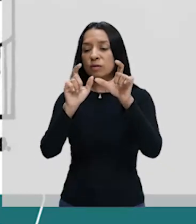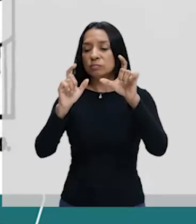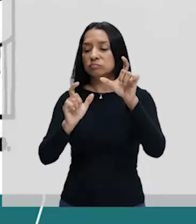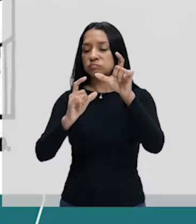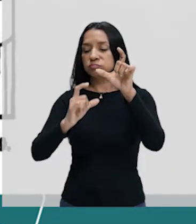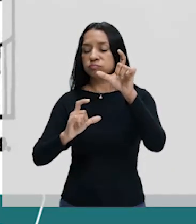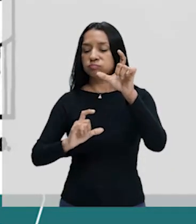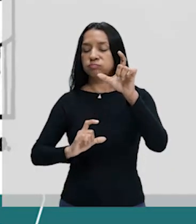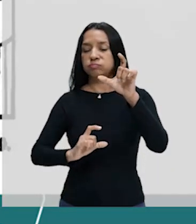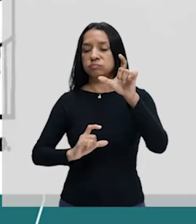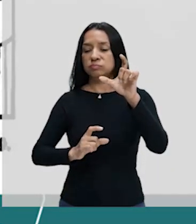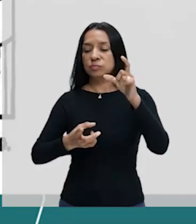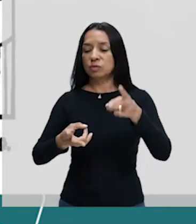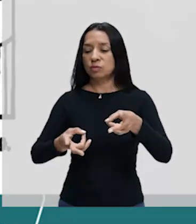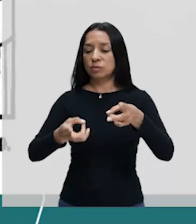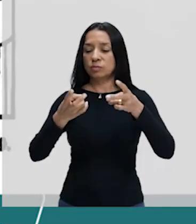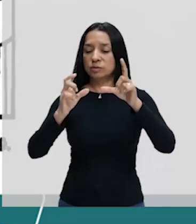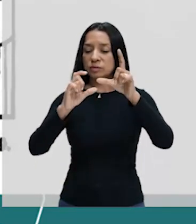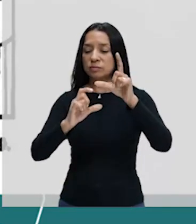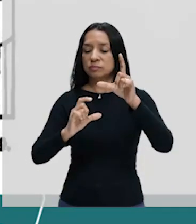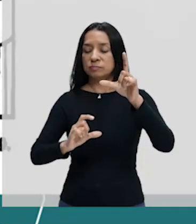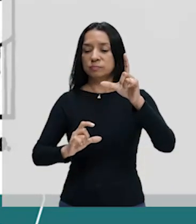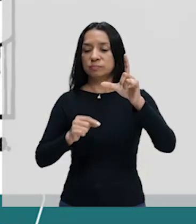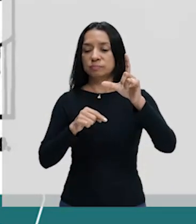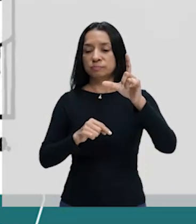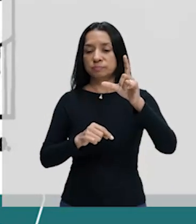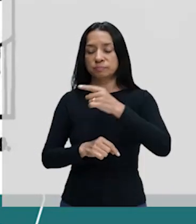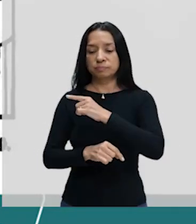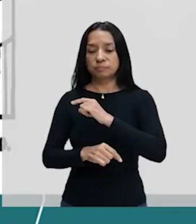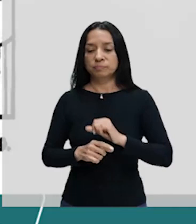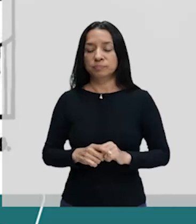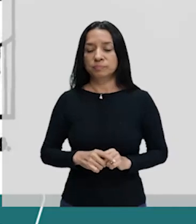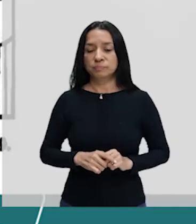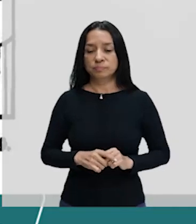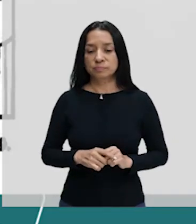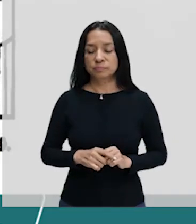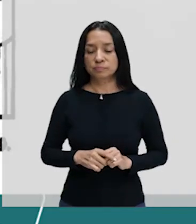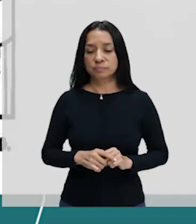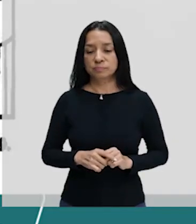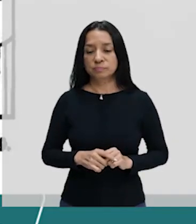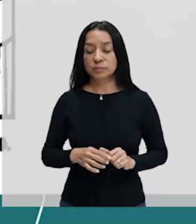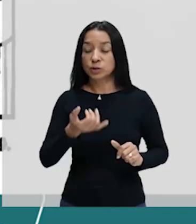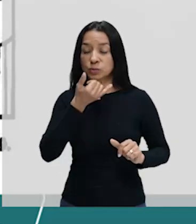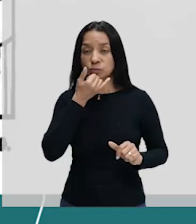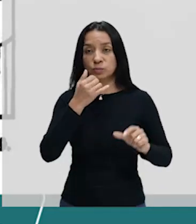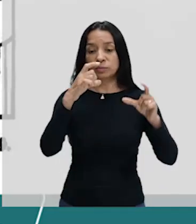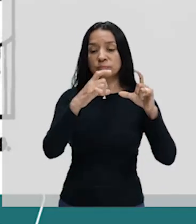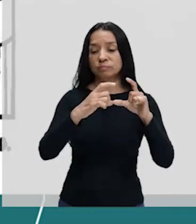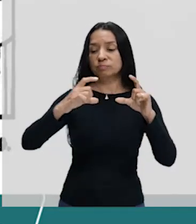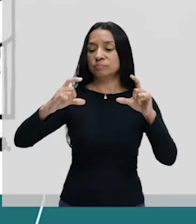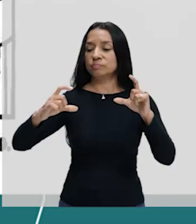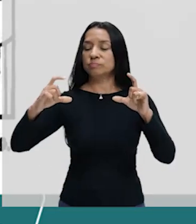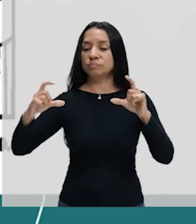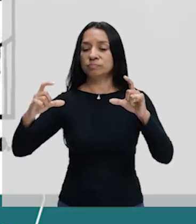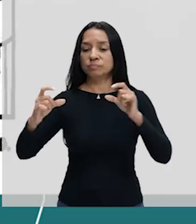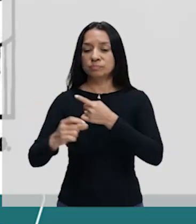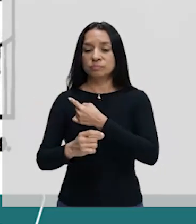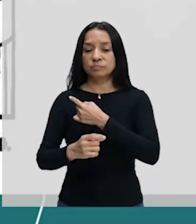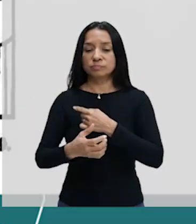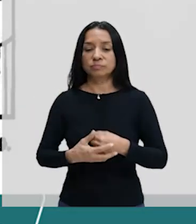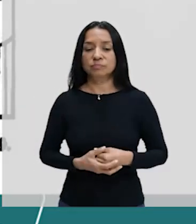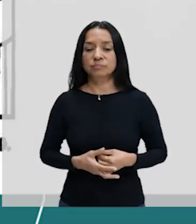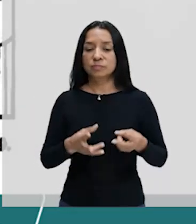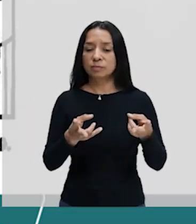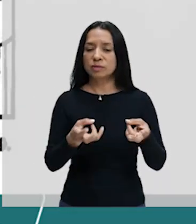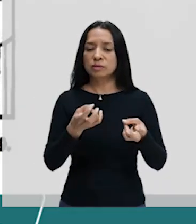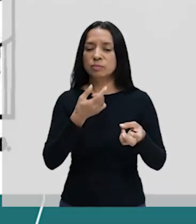seguinte: observe a tirinha abaixo. O cara está observando aqui, ele está percebendo aqui o homem-caverna, o